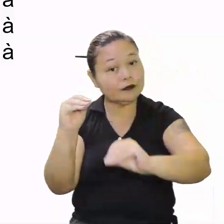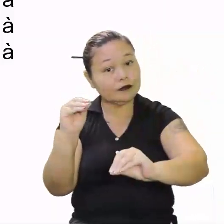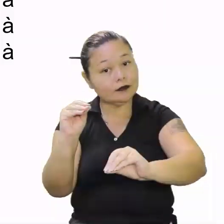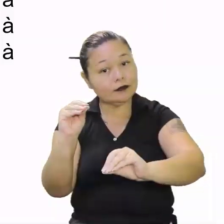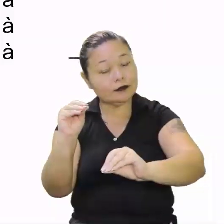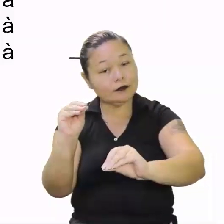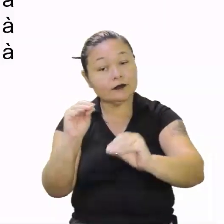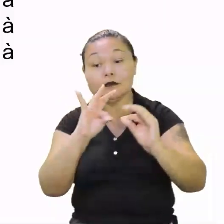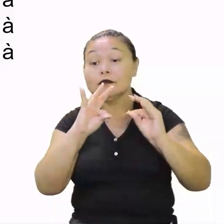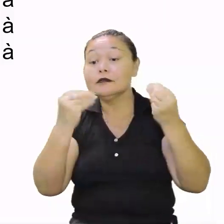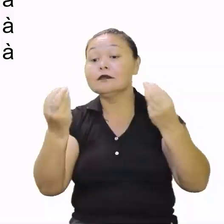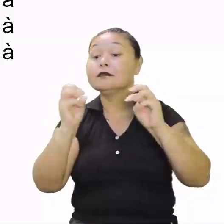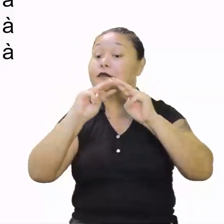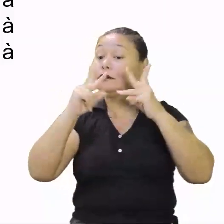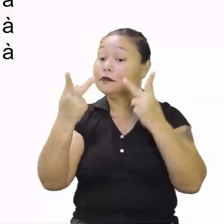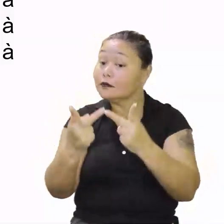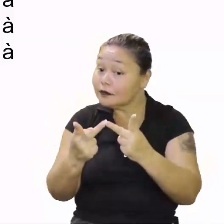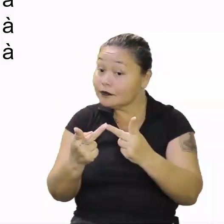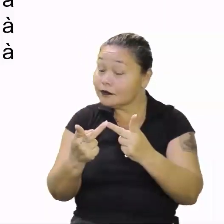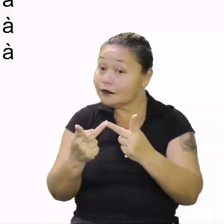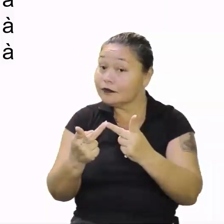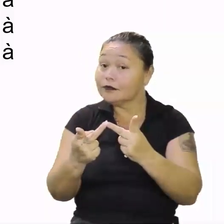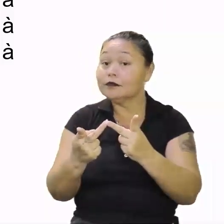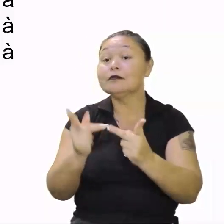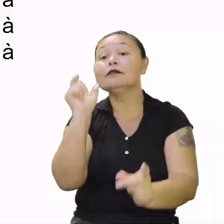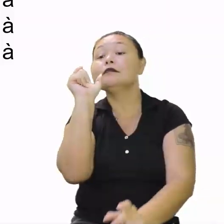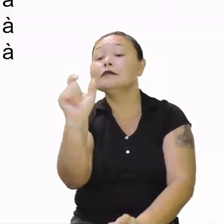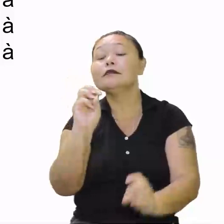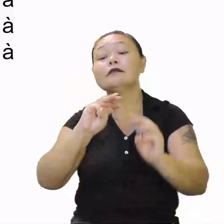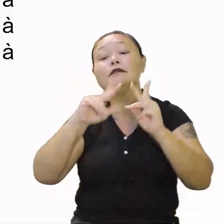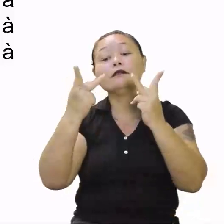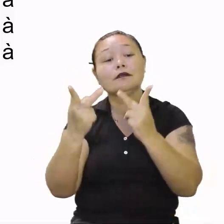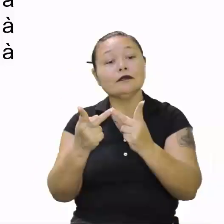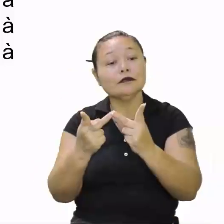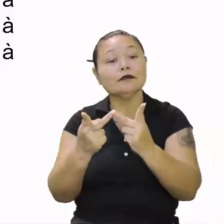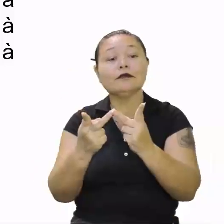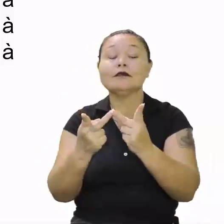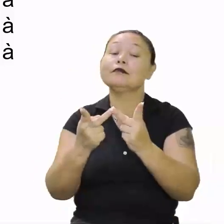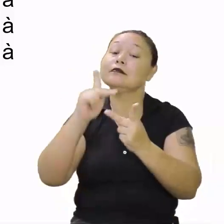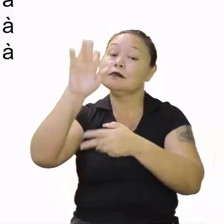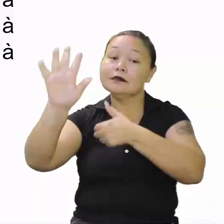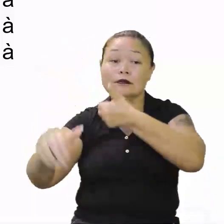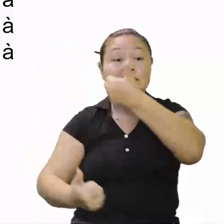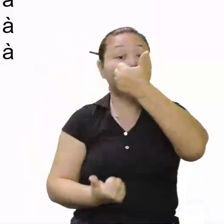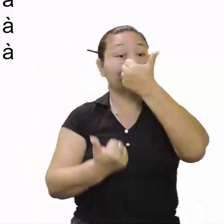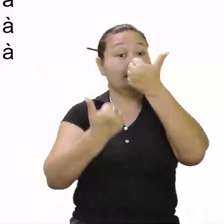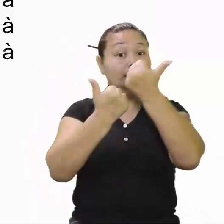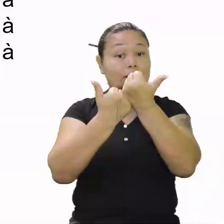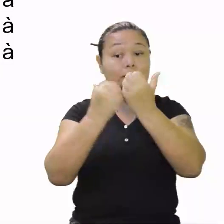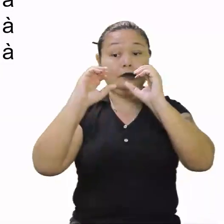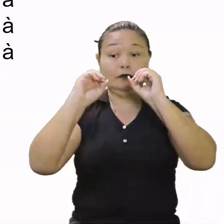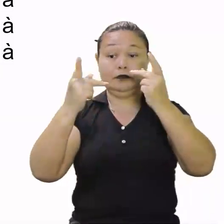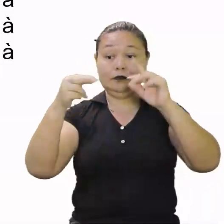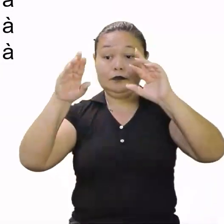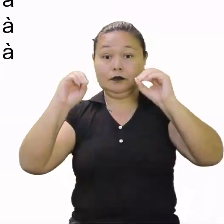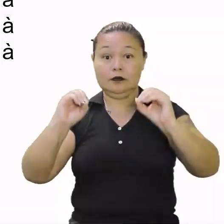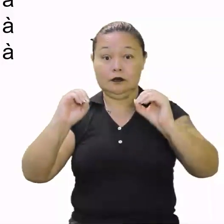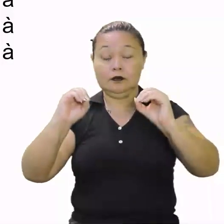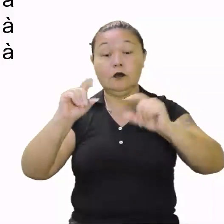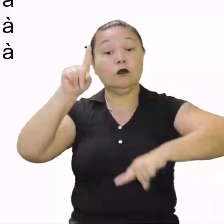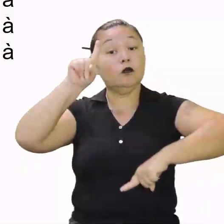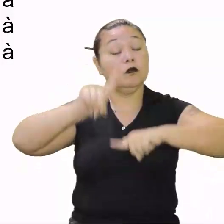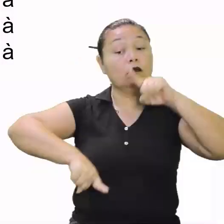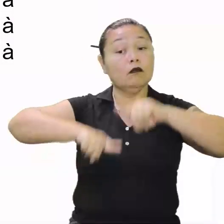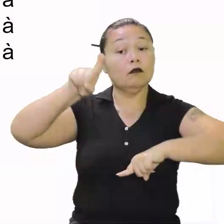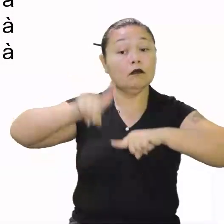composição de toda a matéria. O termo matéria pode ser substituído por corpo